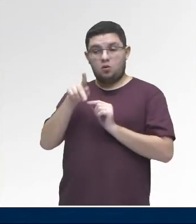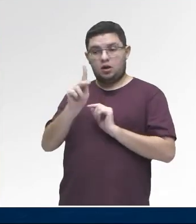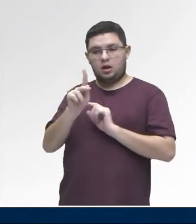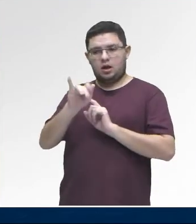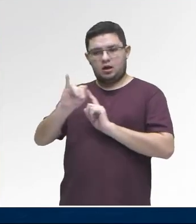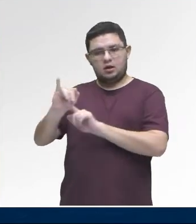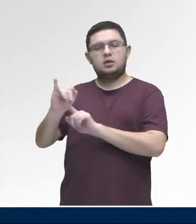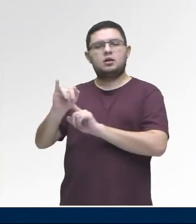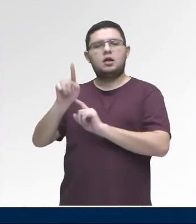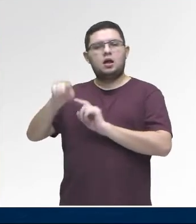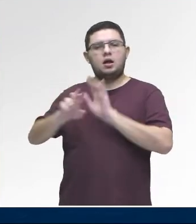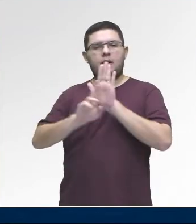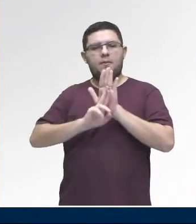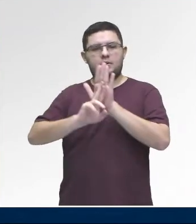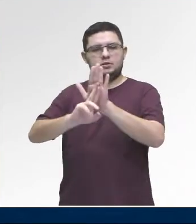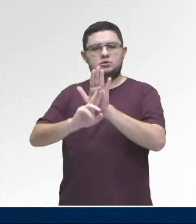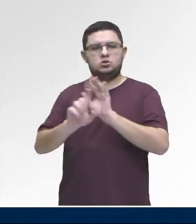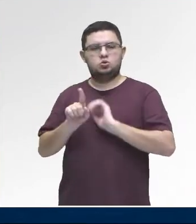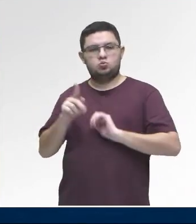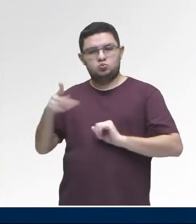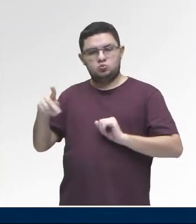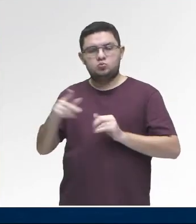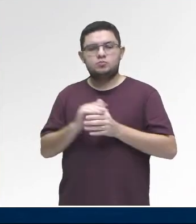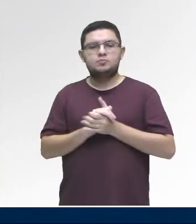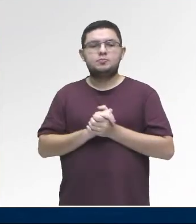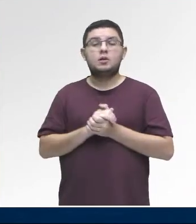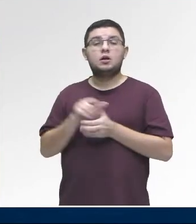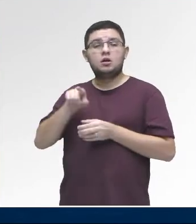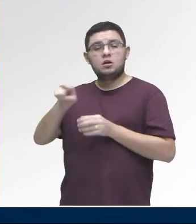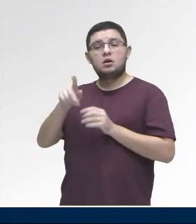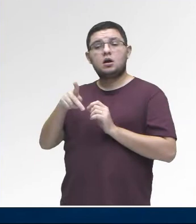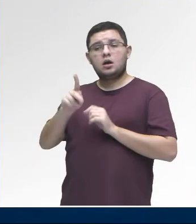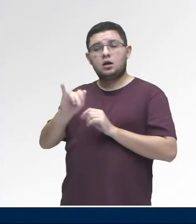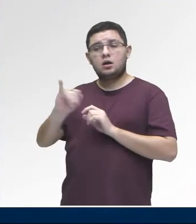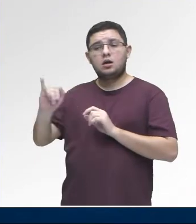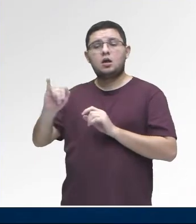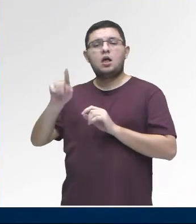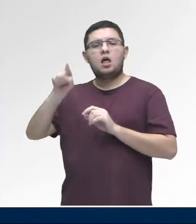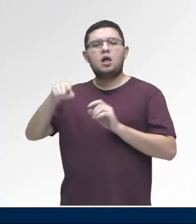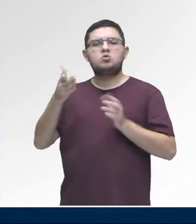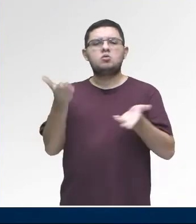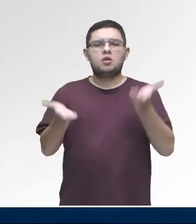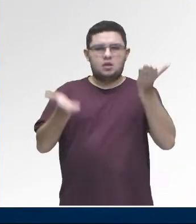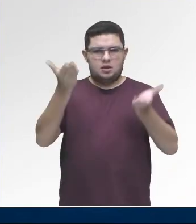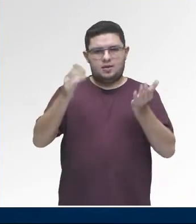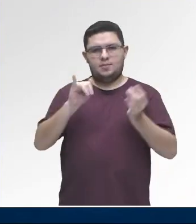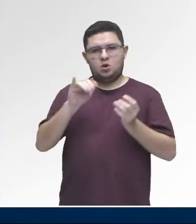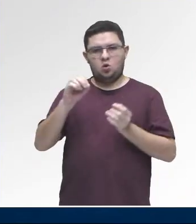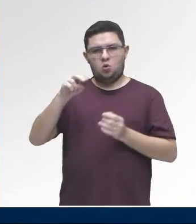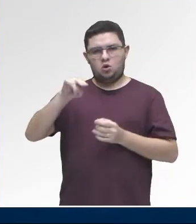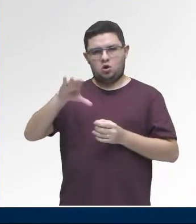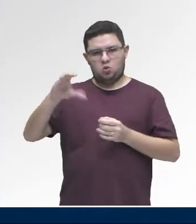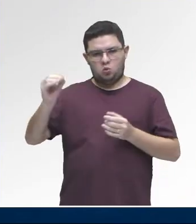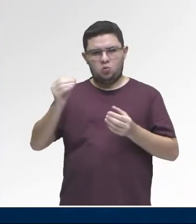Ela se refere ao equilíbrio iônico, obtido a